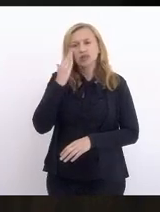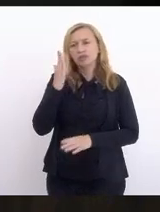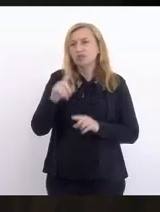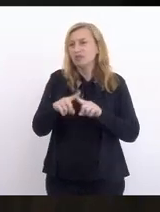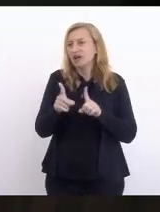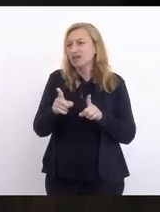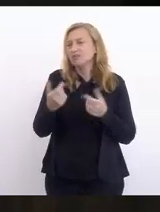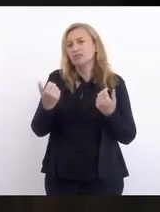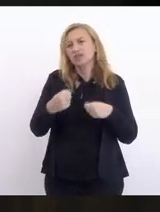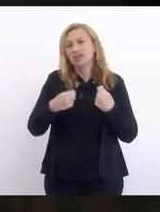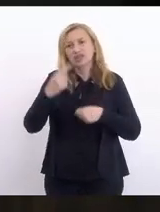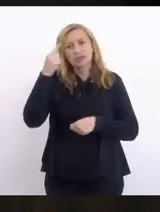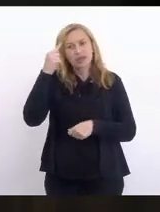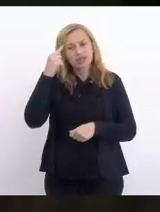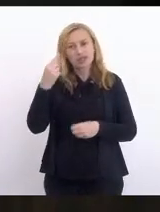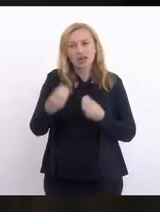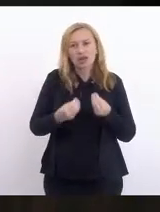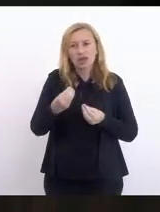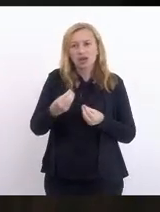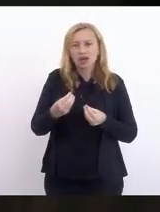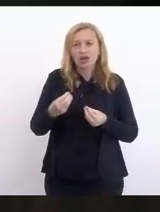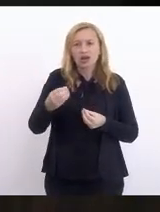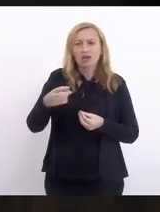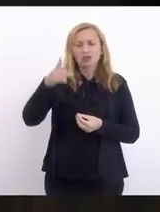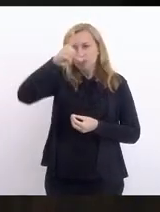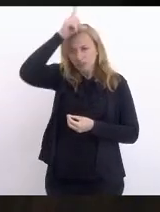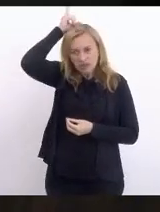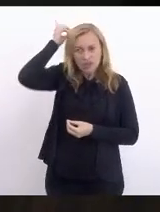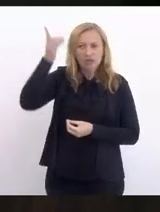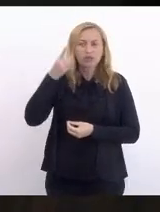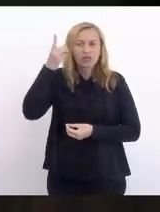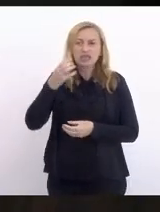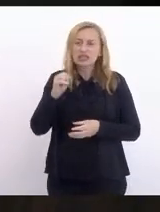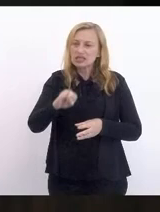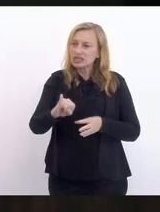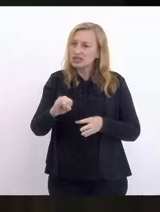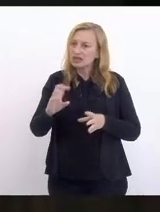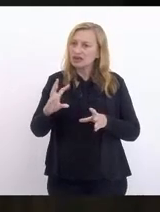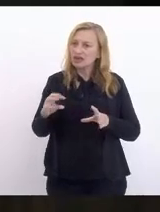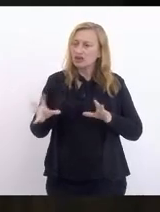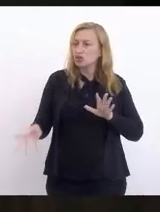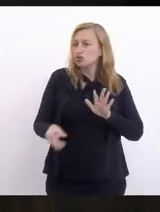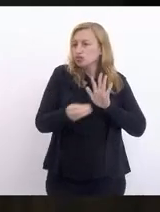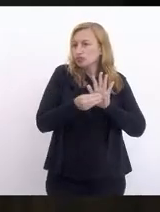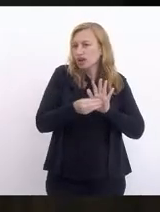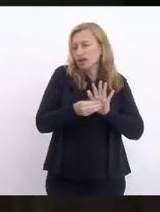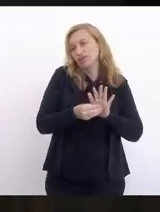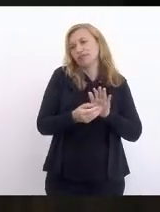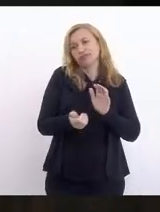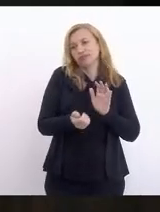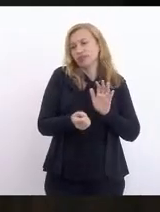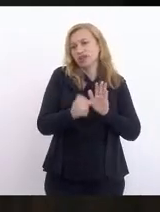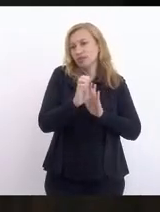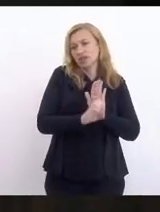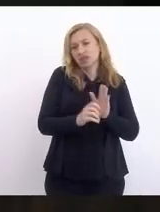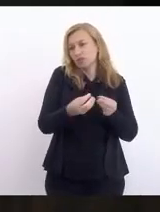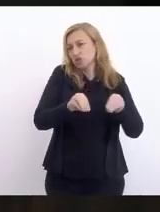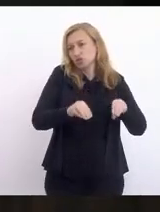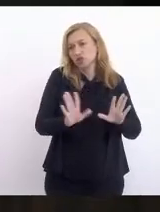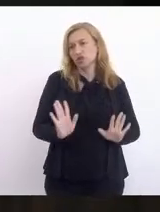mas tem que pensar como diz o Deputado Luiz entraram menda Ah entendeu